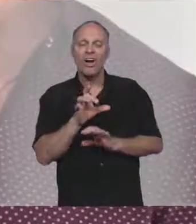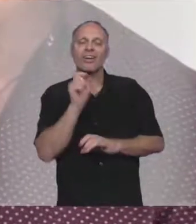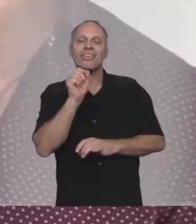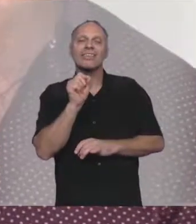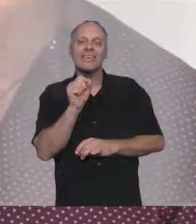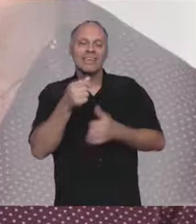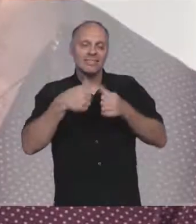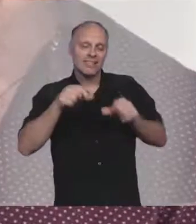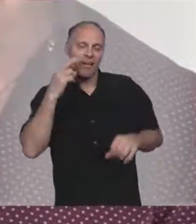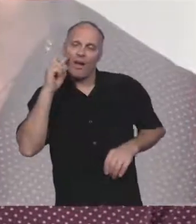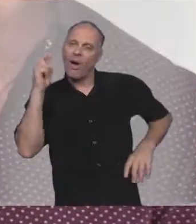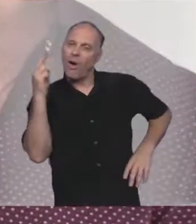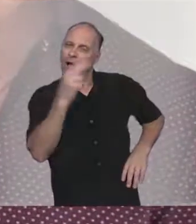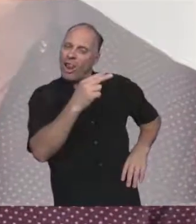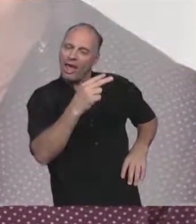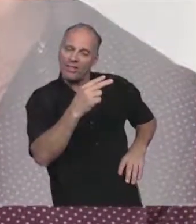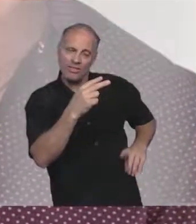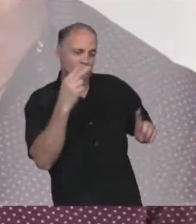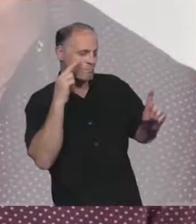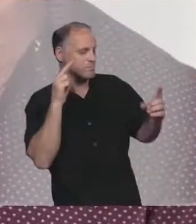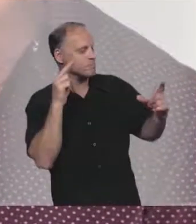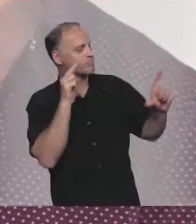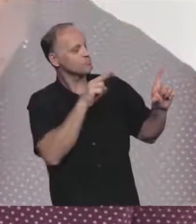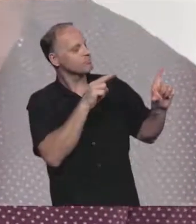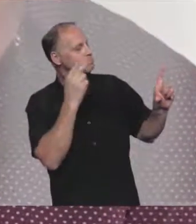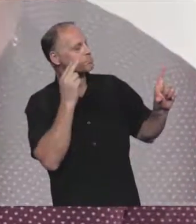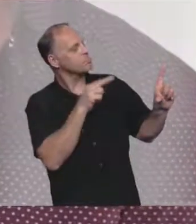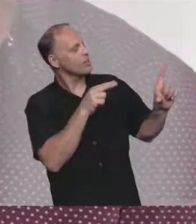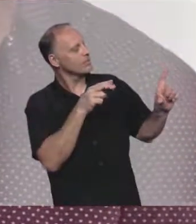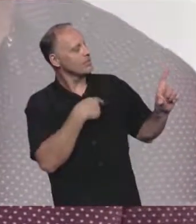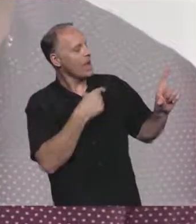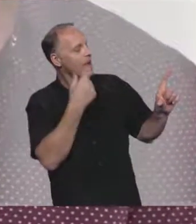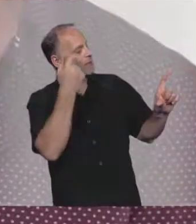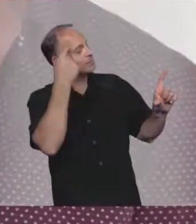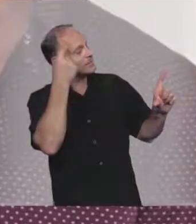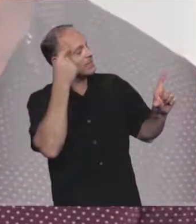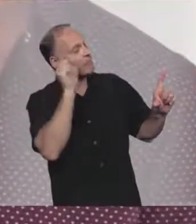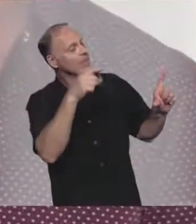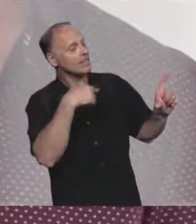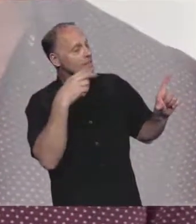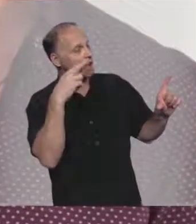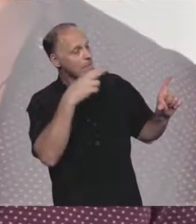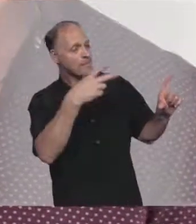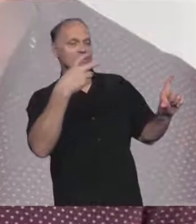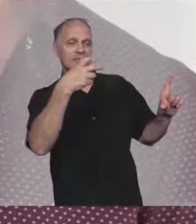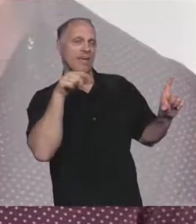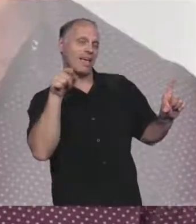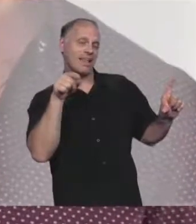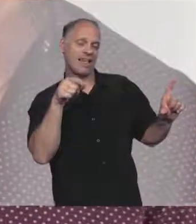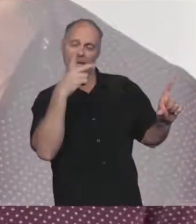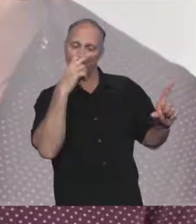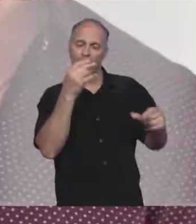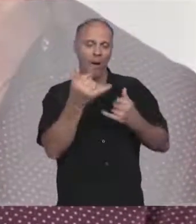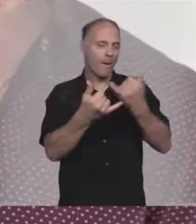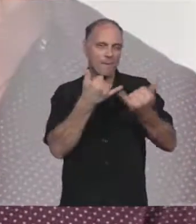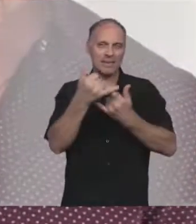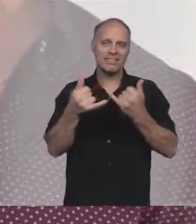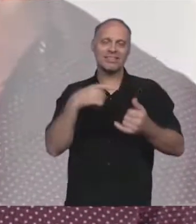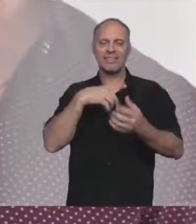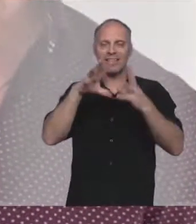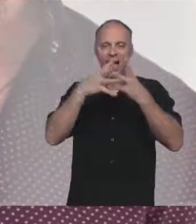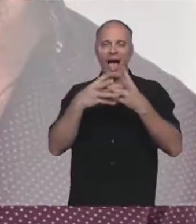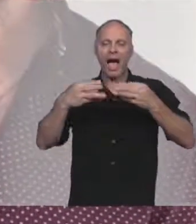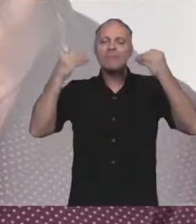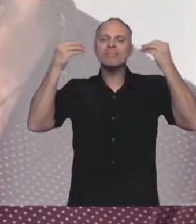quem estava assistindo que espelhava o seu repertório. É um pouco parecido com essa brincadeira